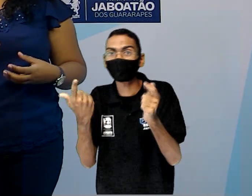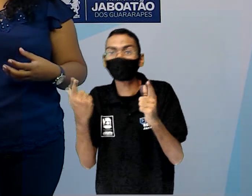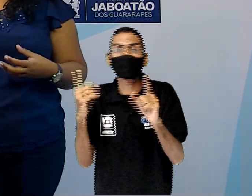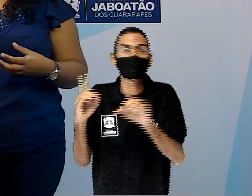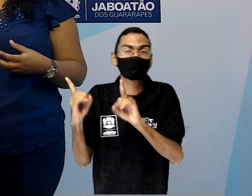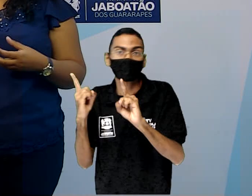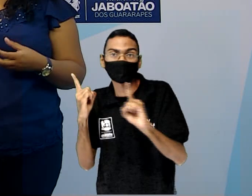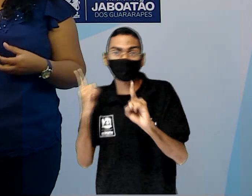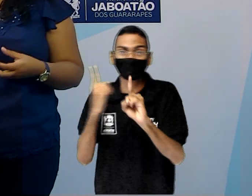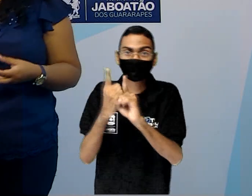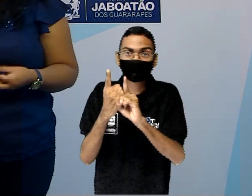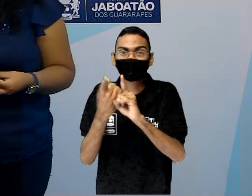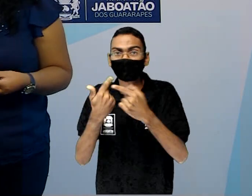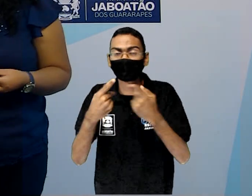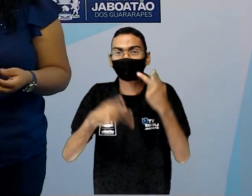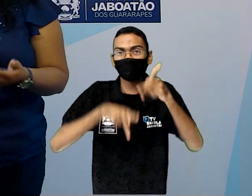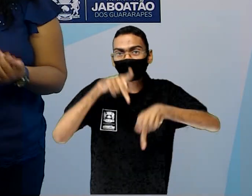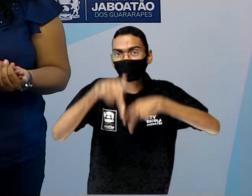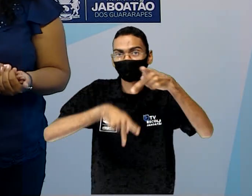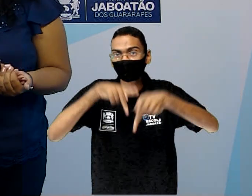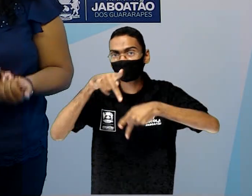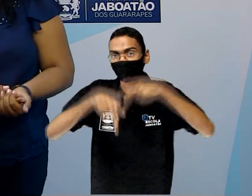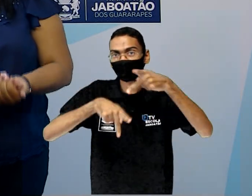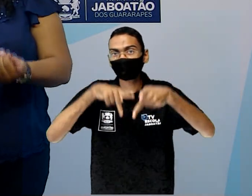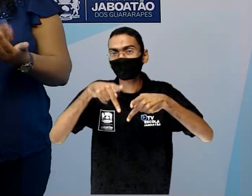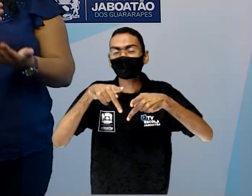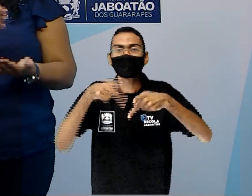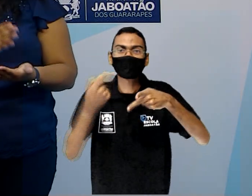obra, aproximam